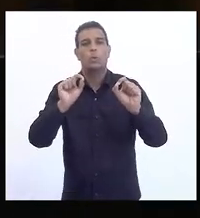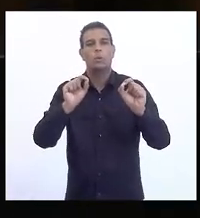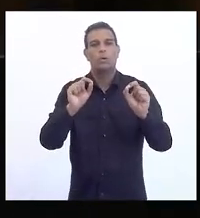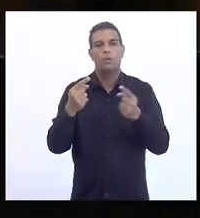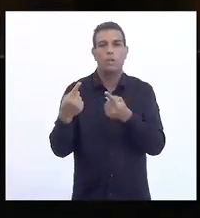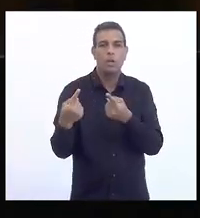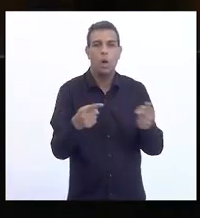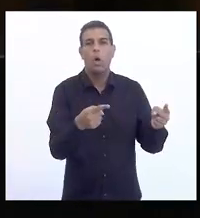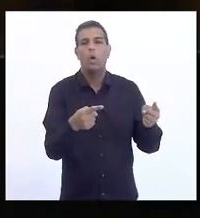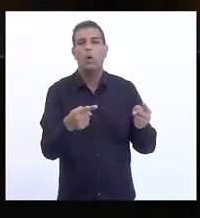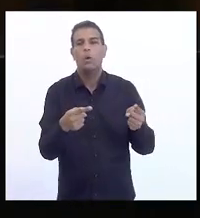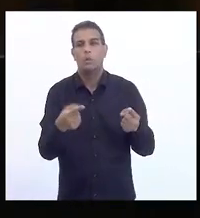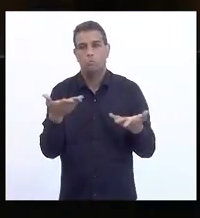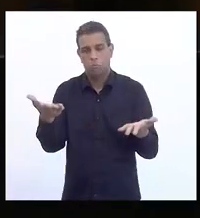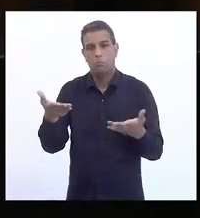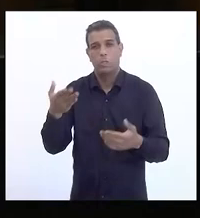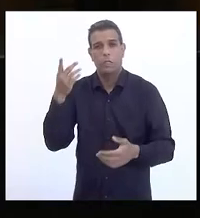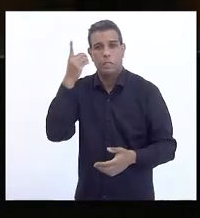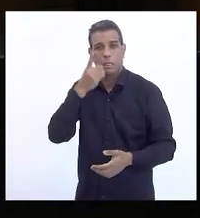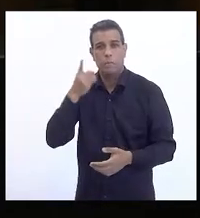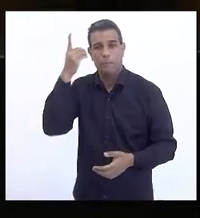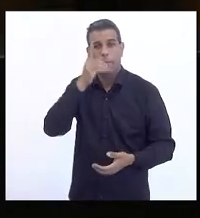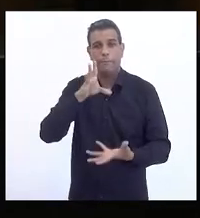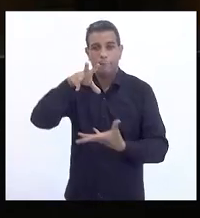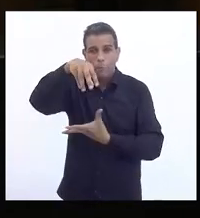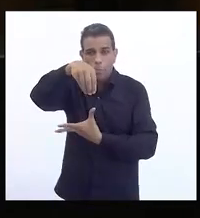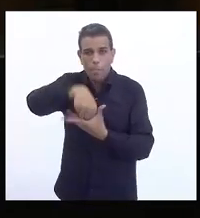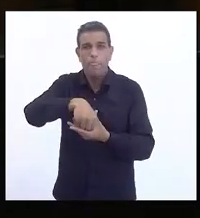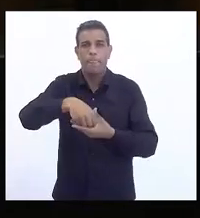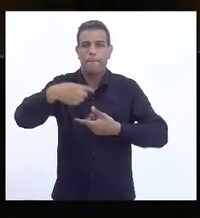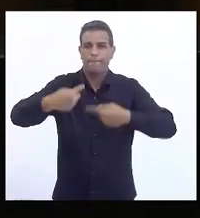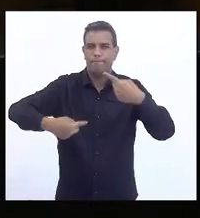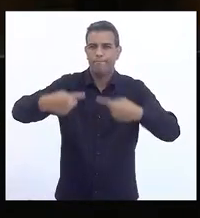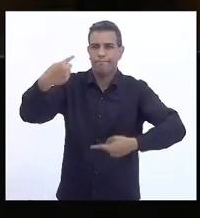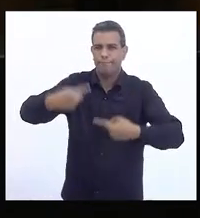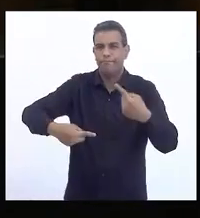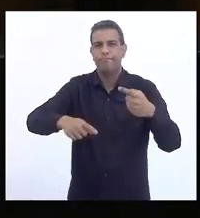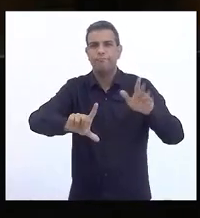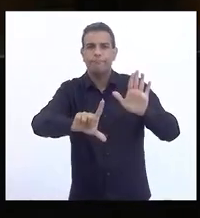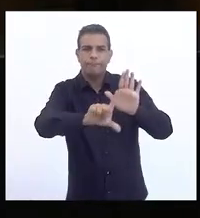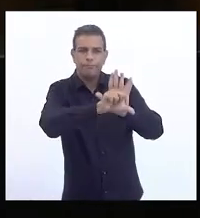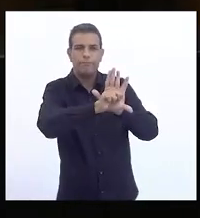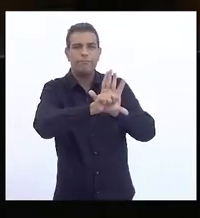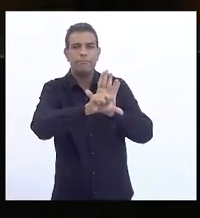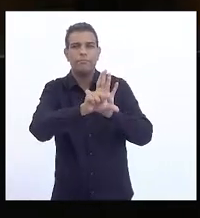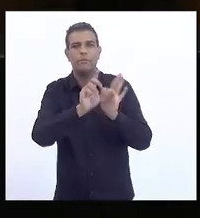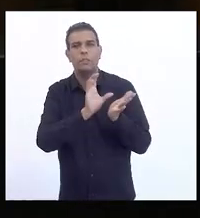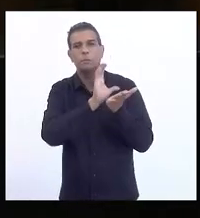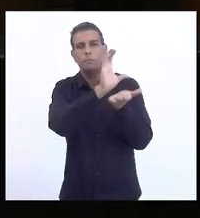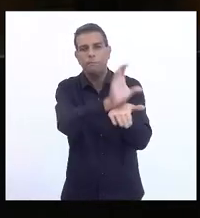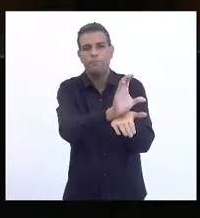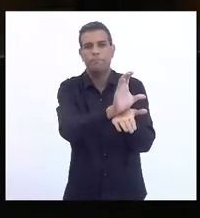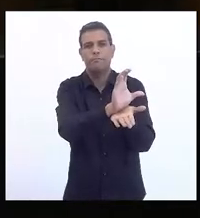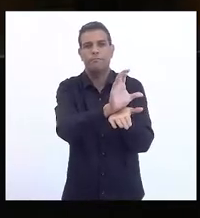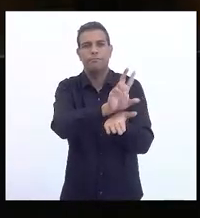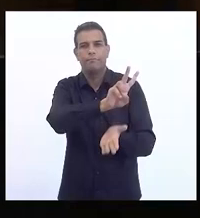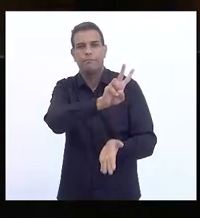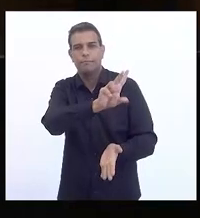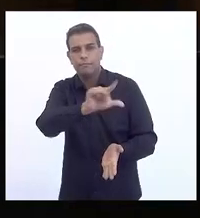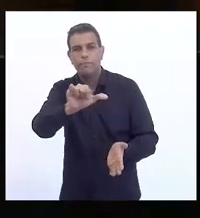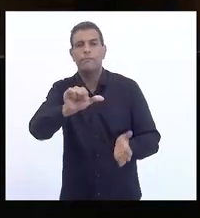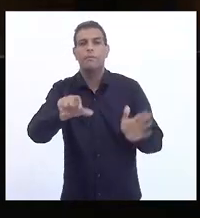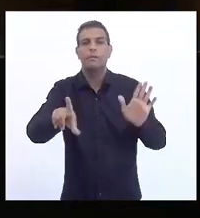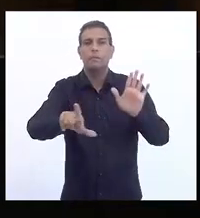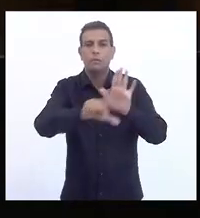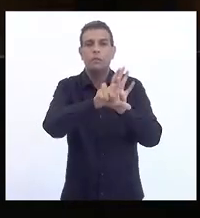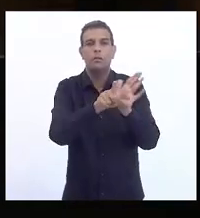oposição, tivemos, deputado Rubens, no debate da lei orçamentária na Comissão de Orçamento, votação e